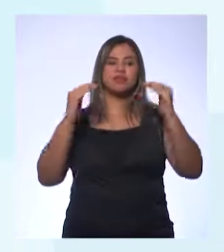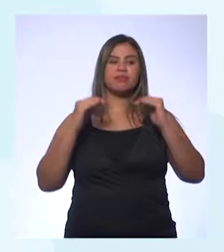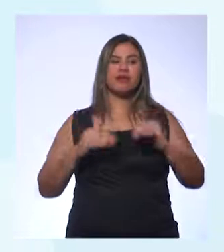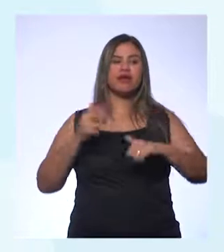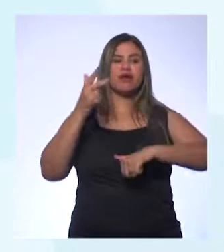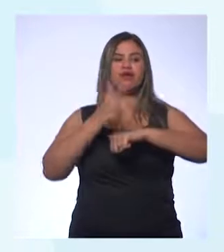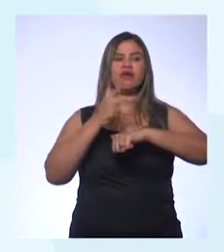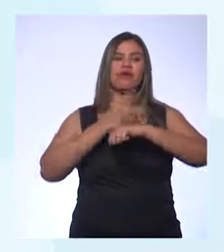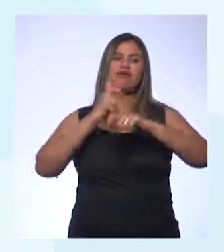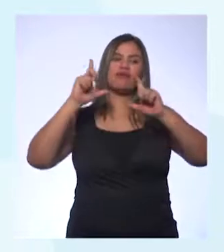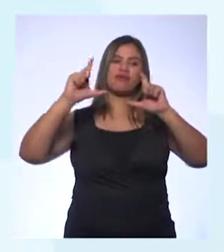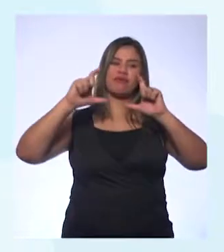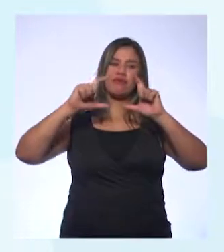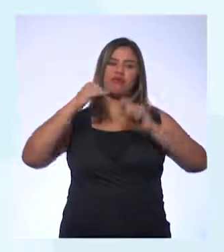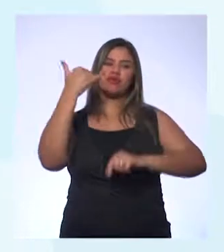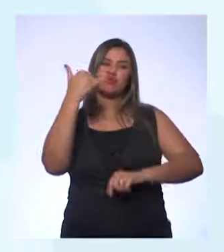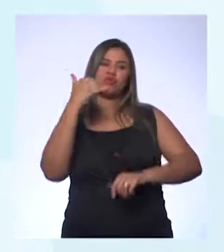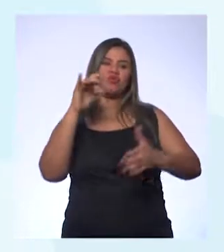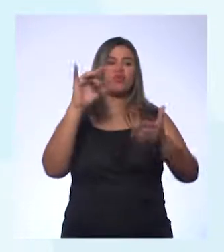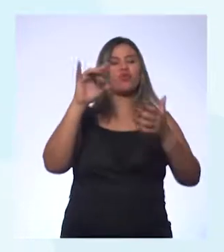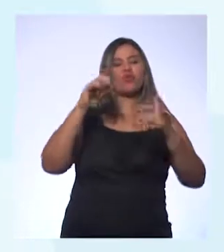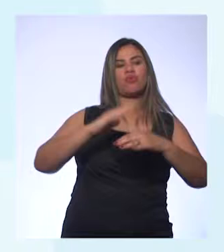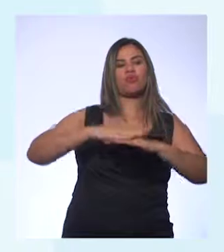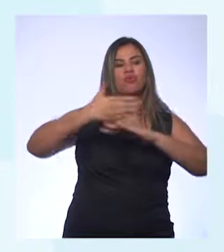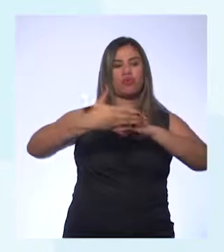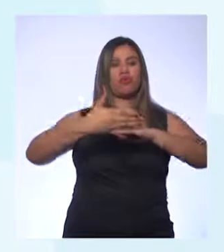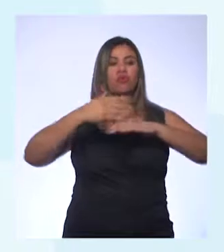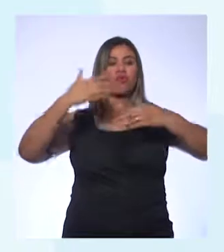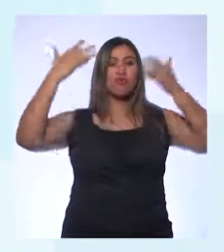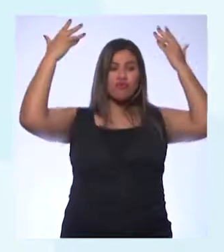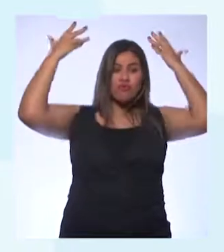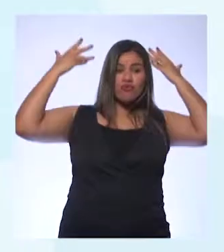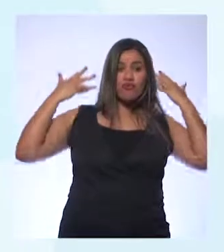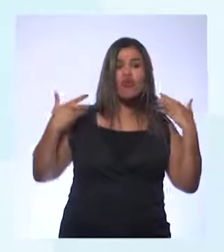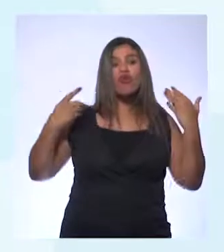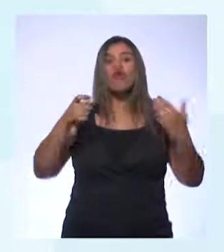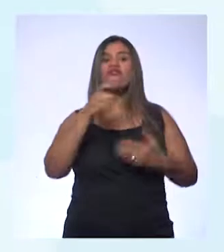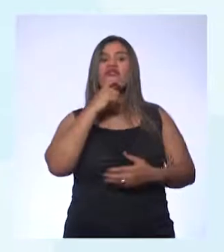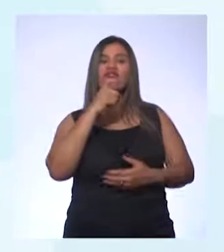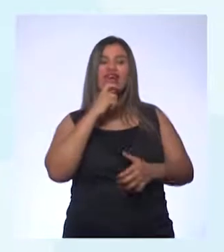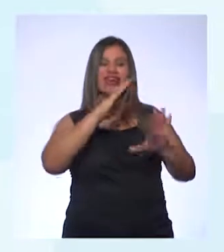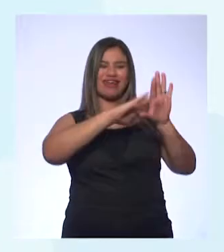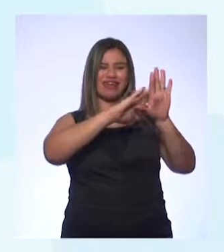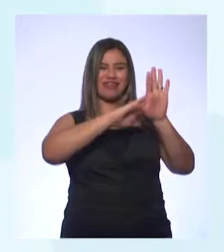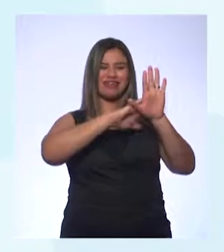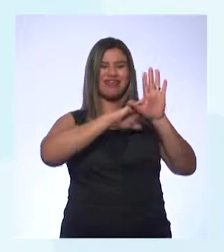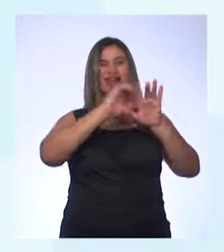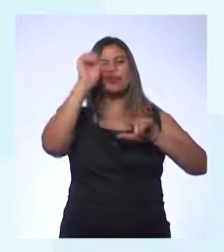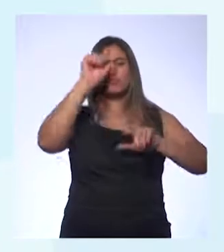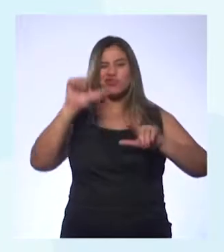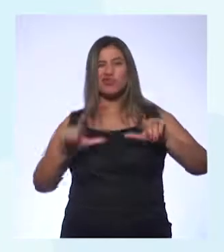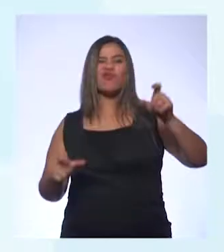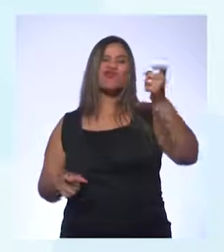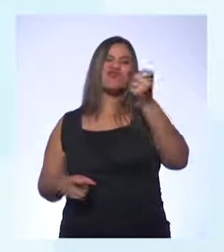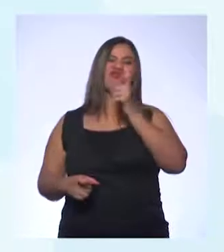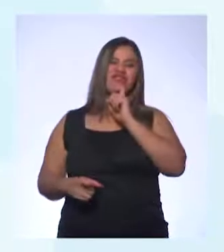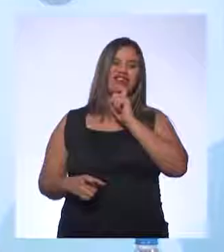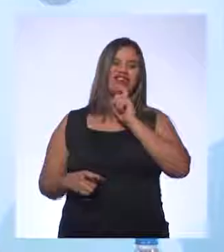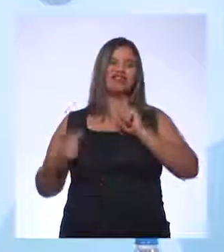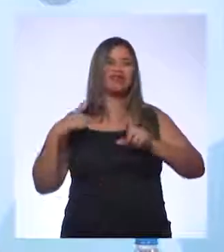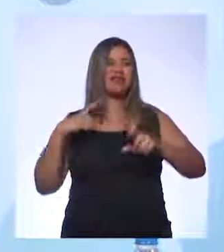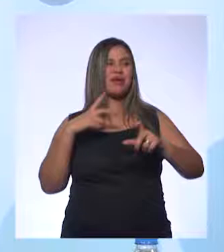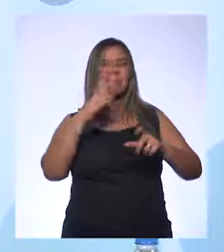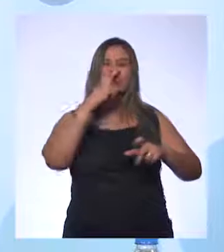Filmadora, máquina fotográfica, smartphone, computador, chroma key, que é aquele fundo verde ou azul que aparece, parece que a gente às vezes